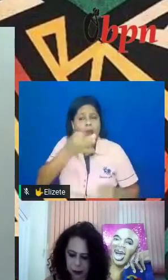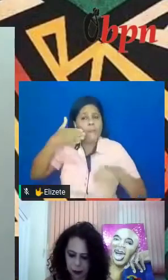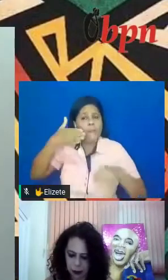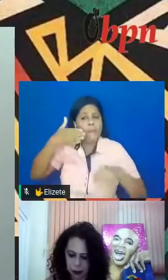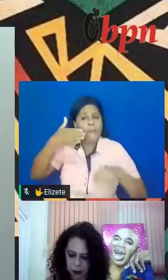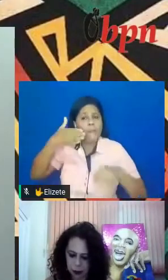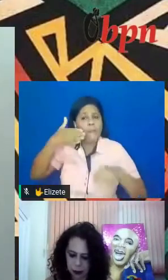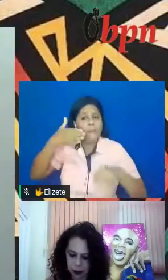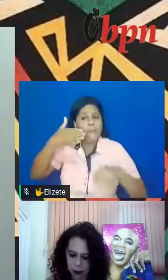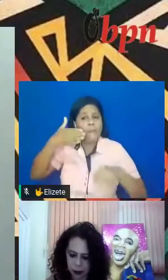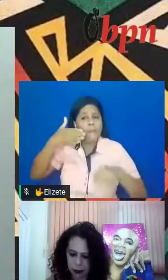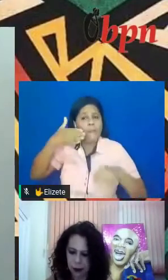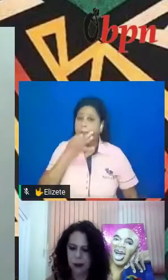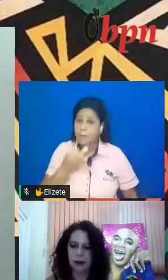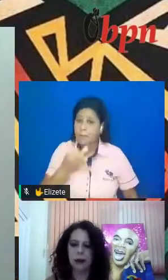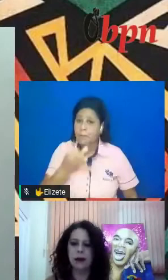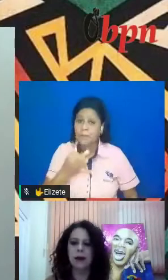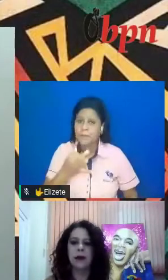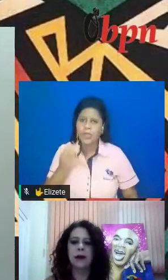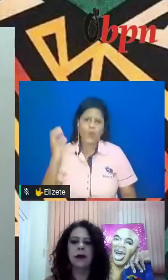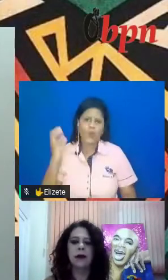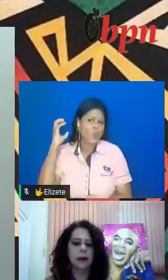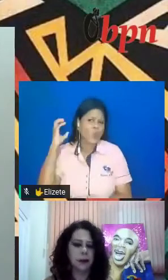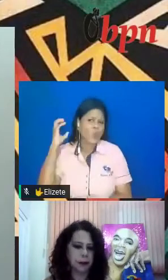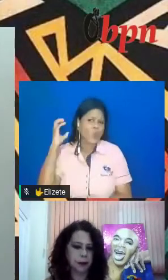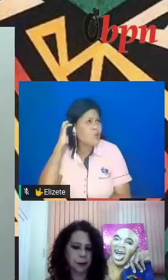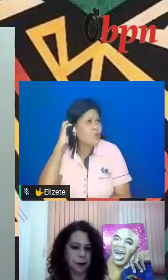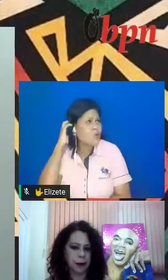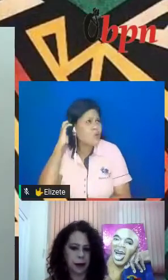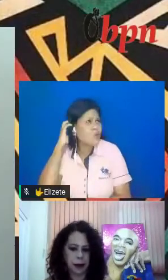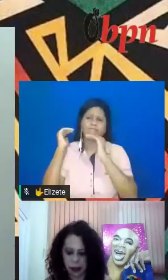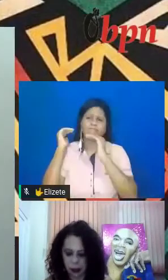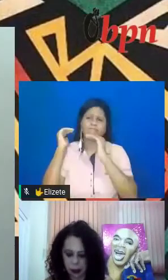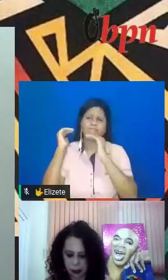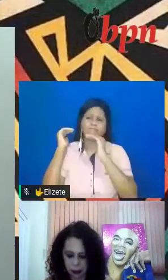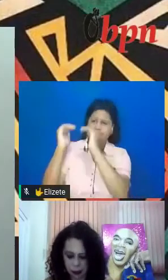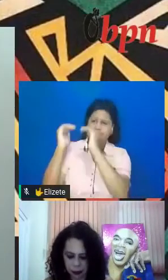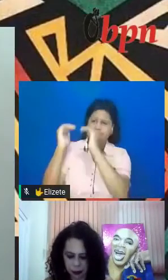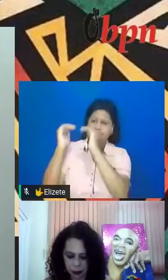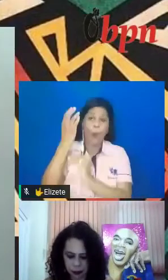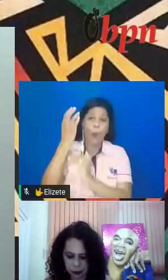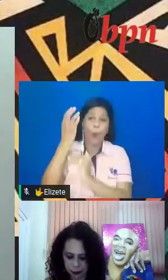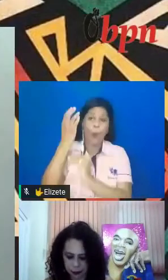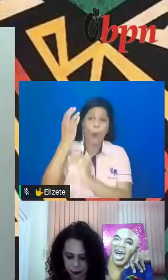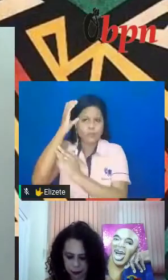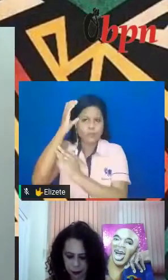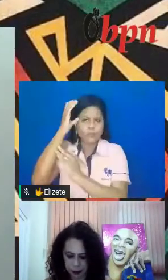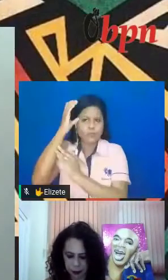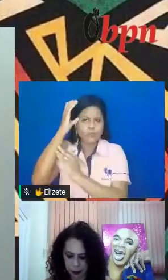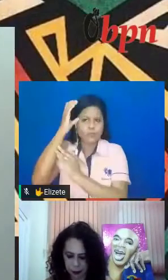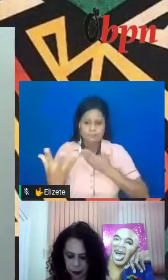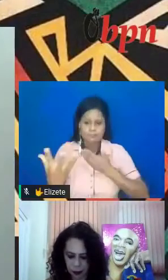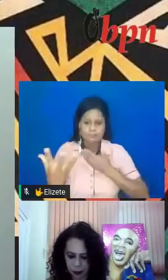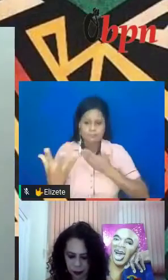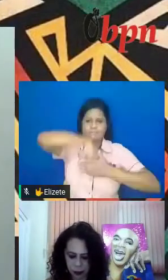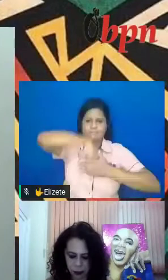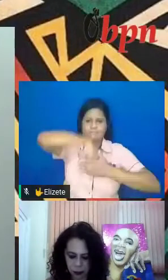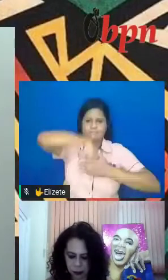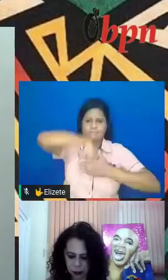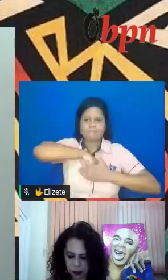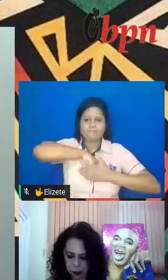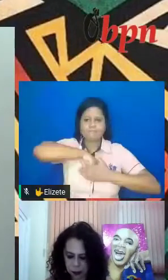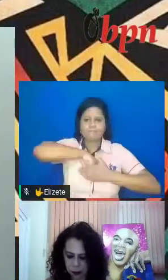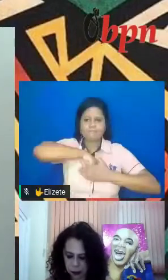do consciente, essa subjetividade autoral. E no